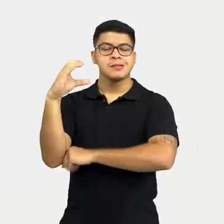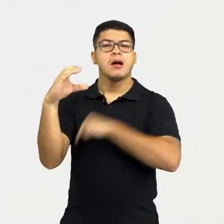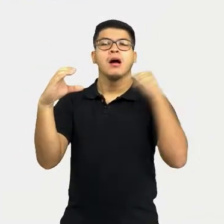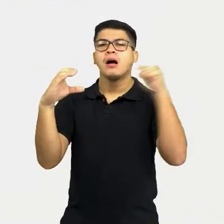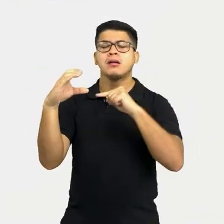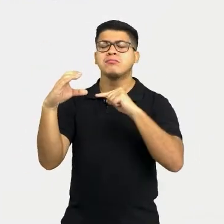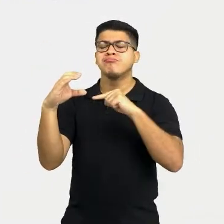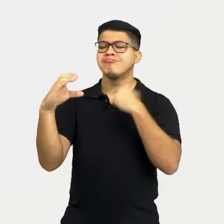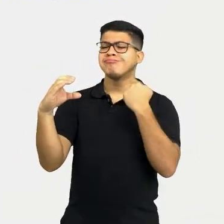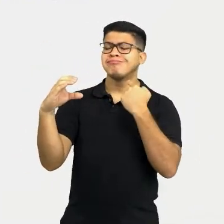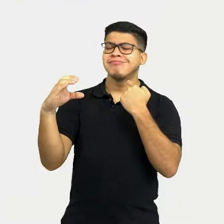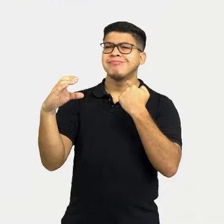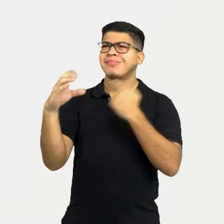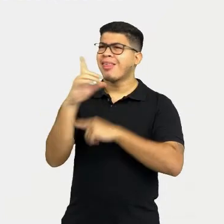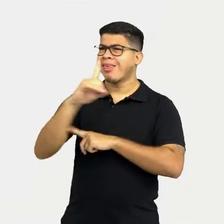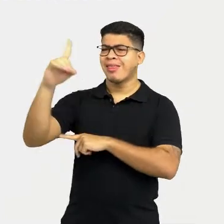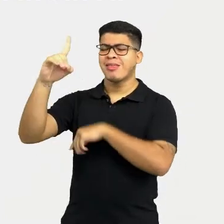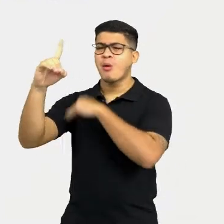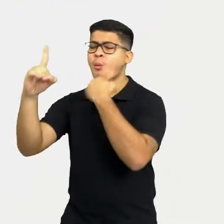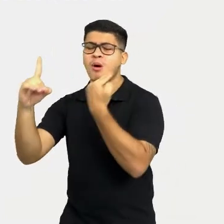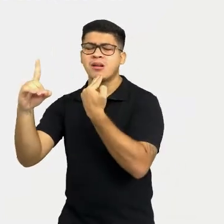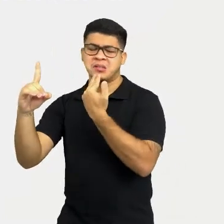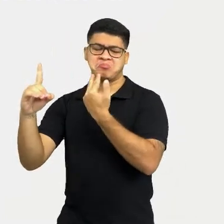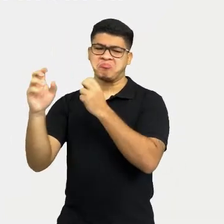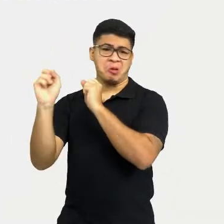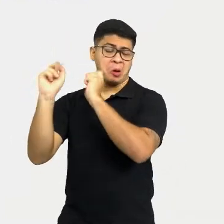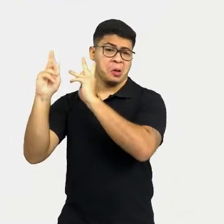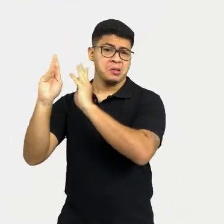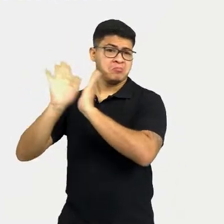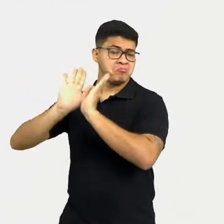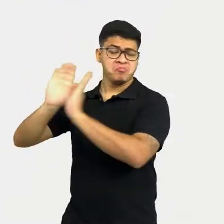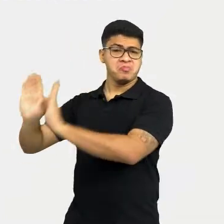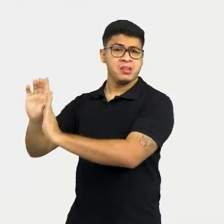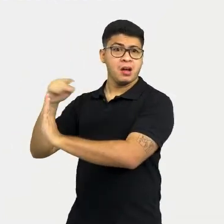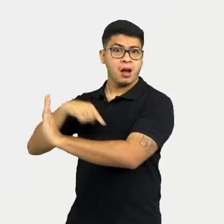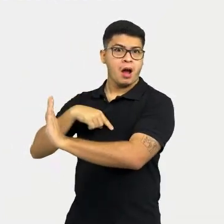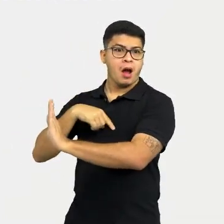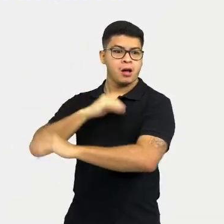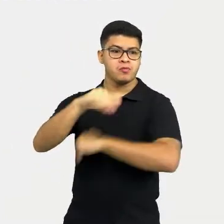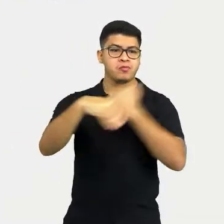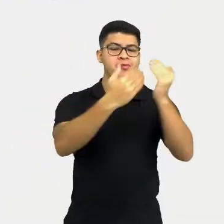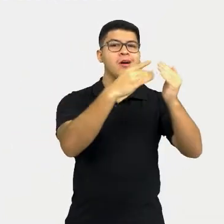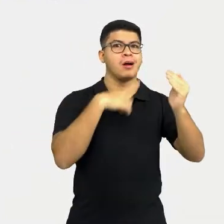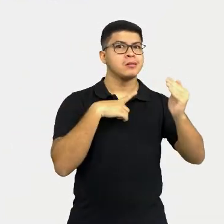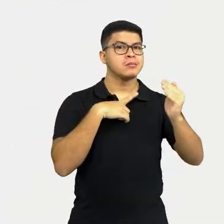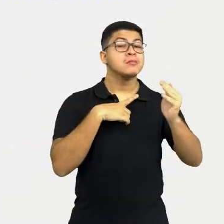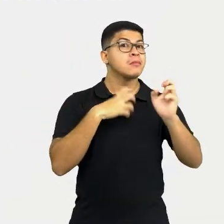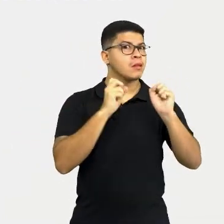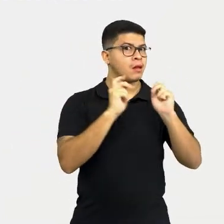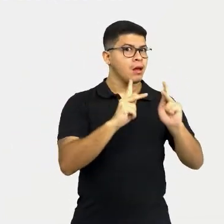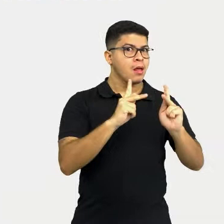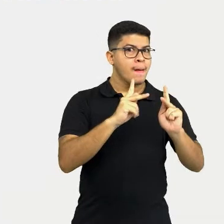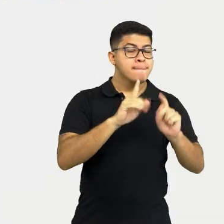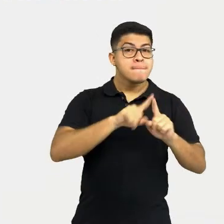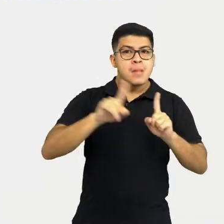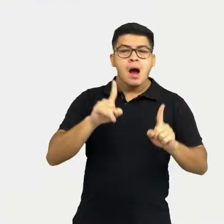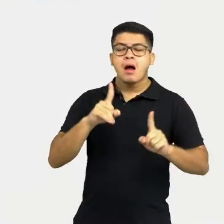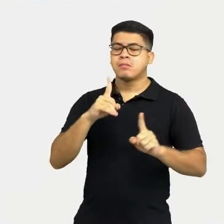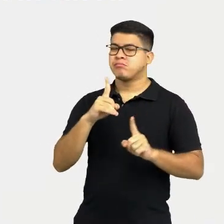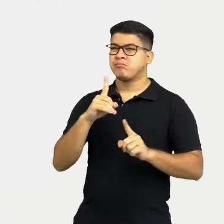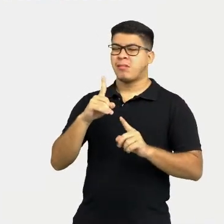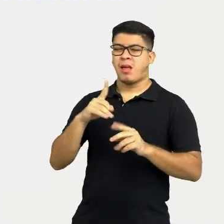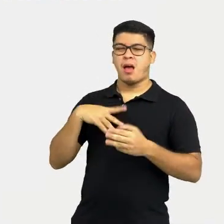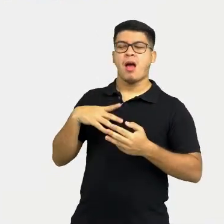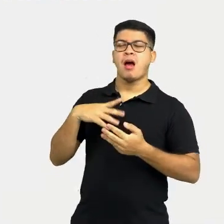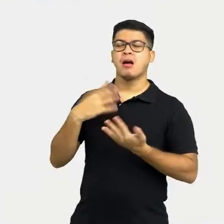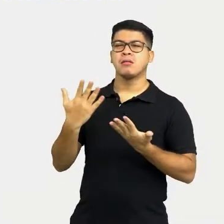tem mais sentido essa existência, né? Esse existir. Não é que ele negue, tá? É a existência em si.